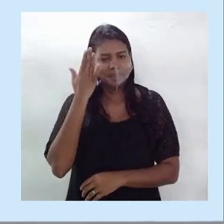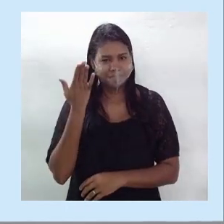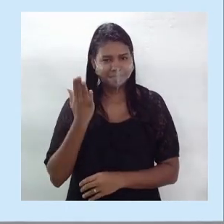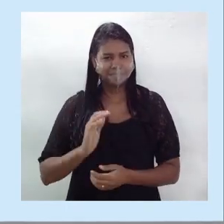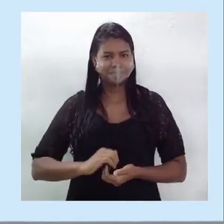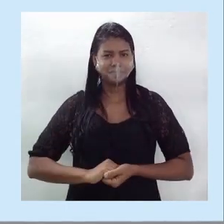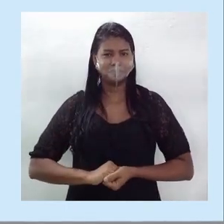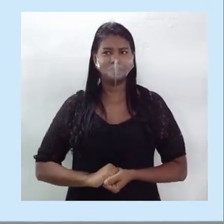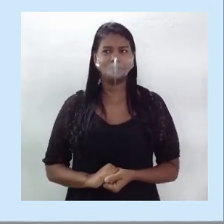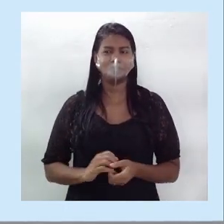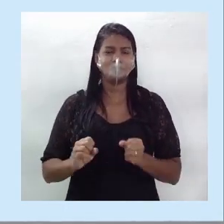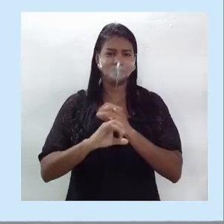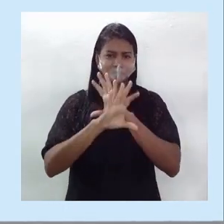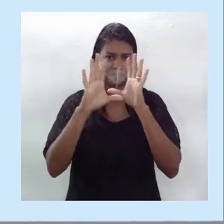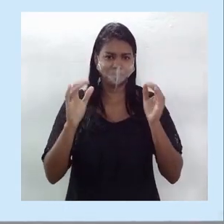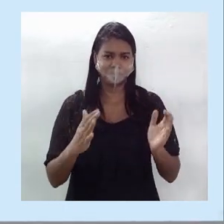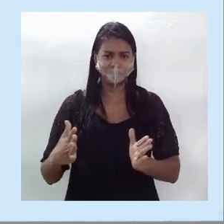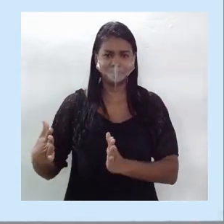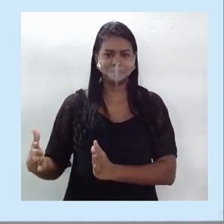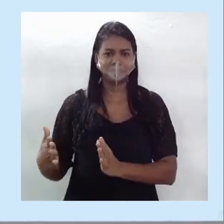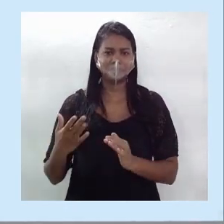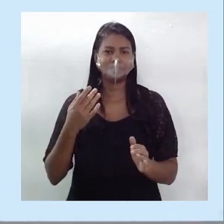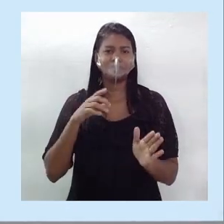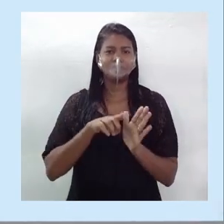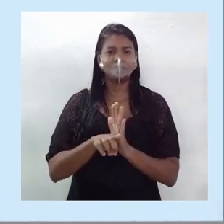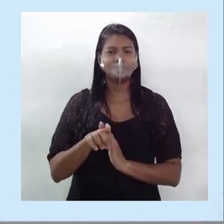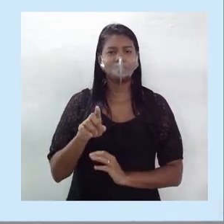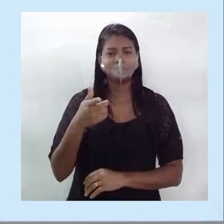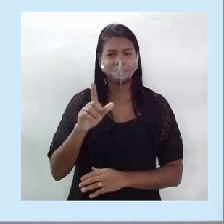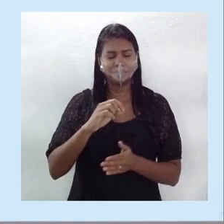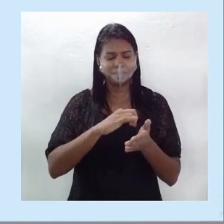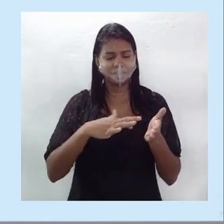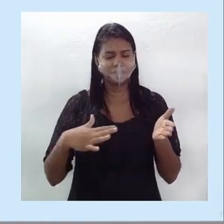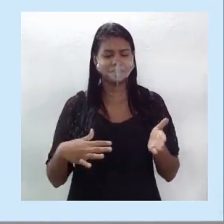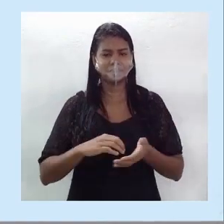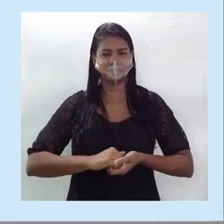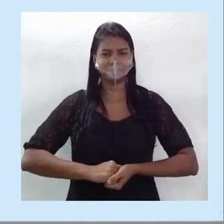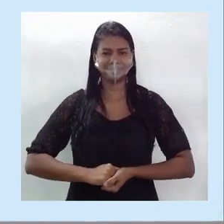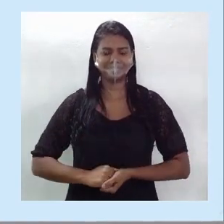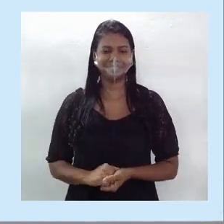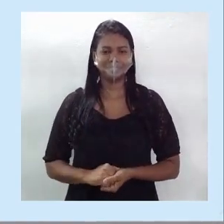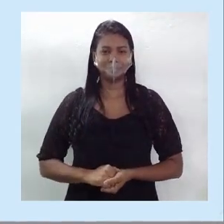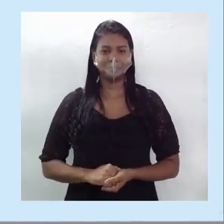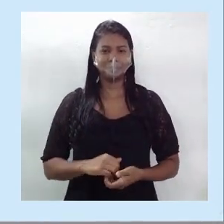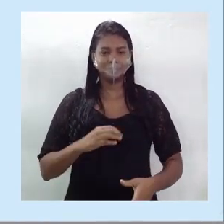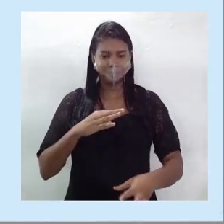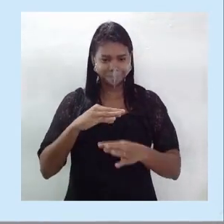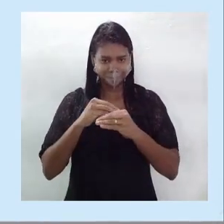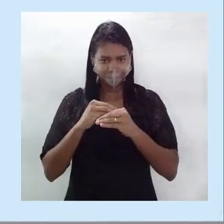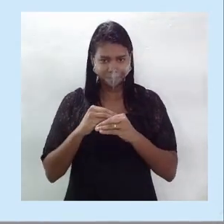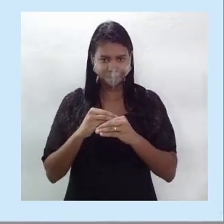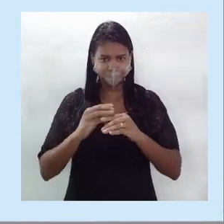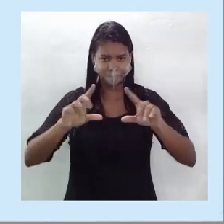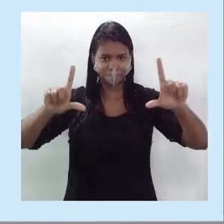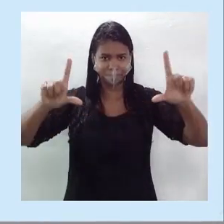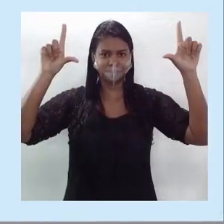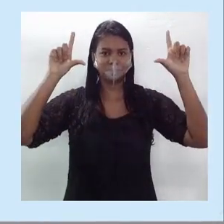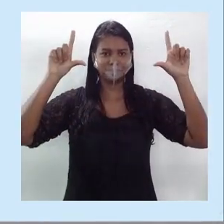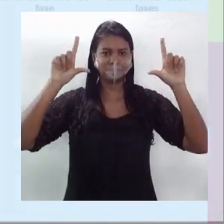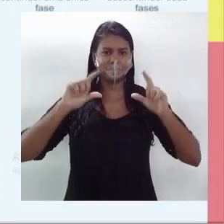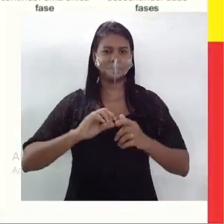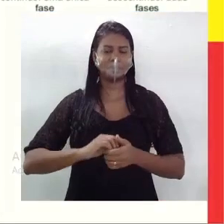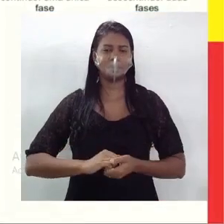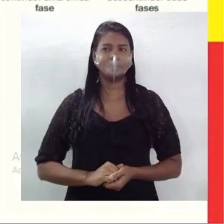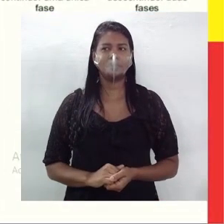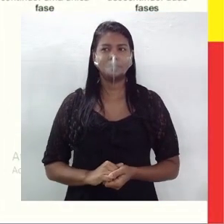entender. E agora a gente vai resolver mais outra questão. Bora lá para a telinha para a gente ver essa questão,